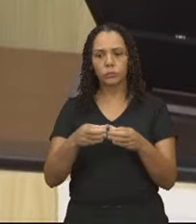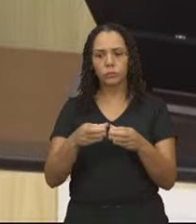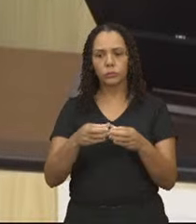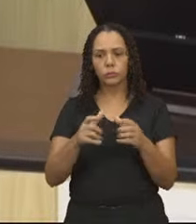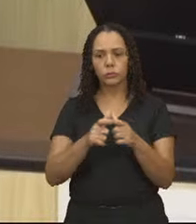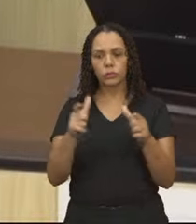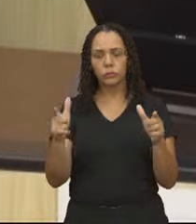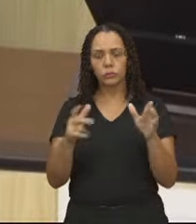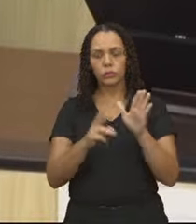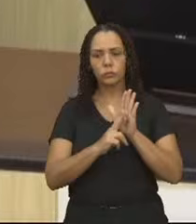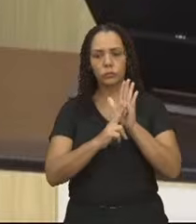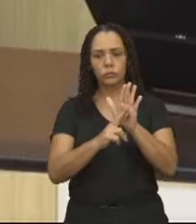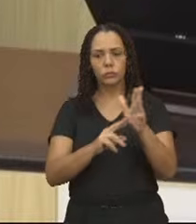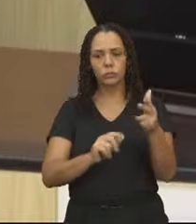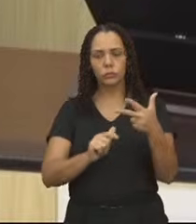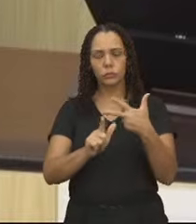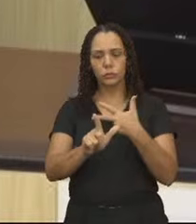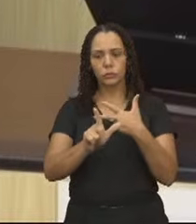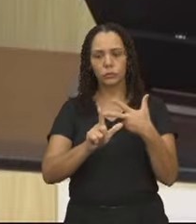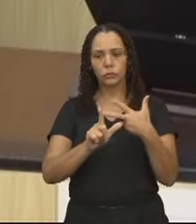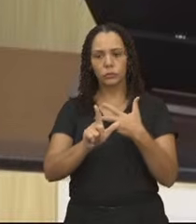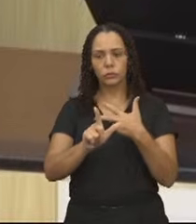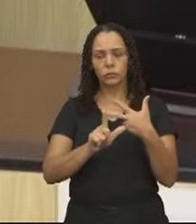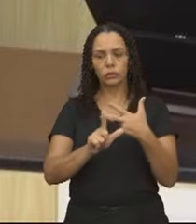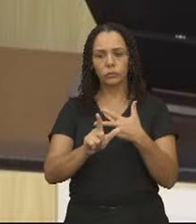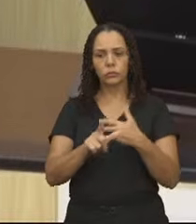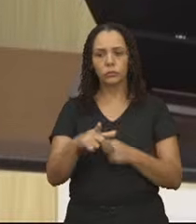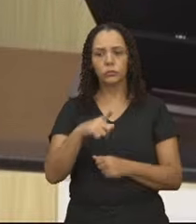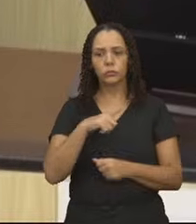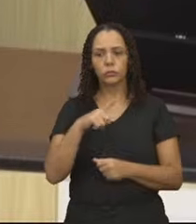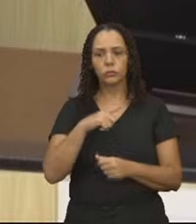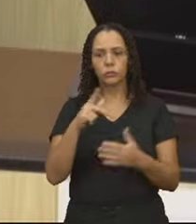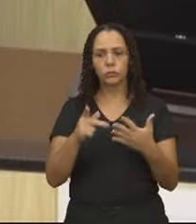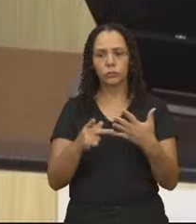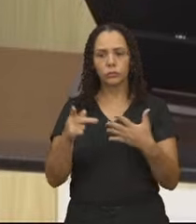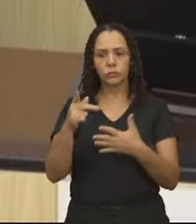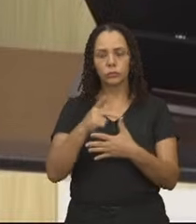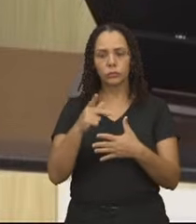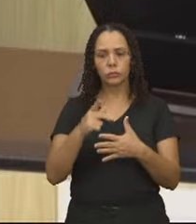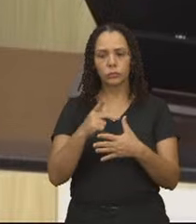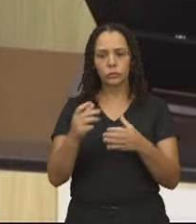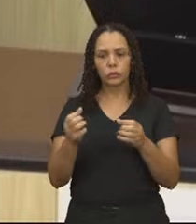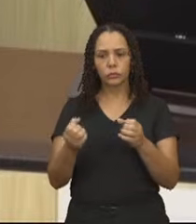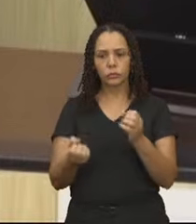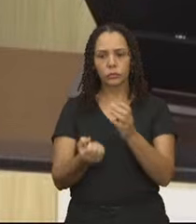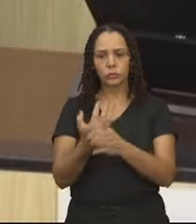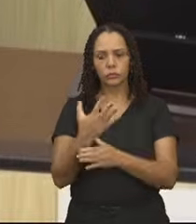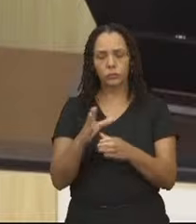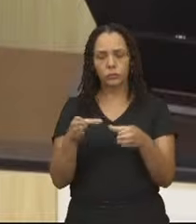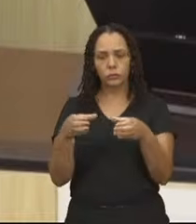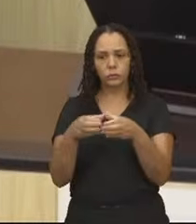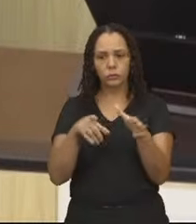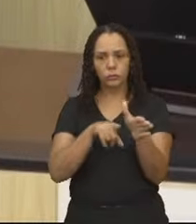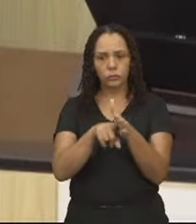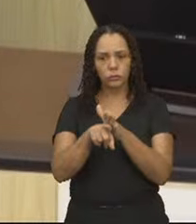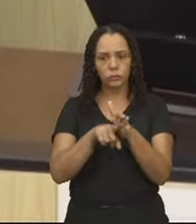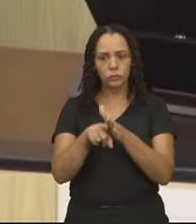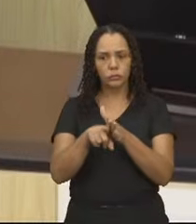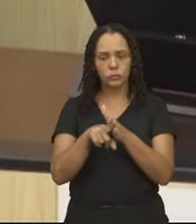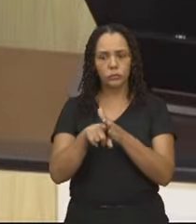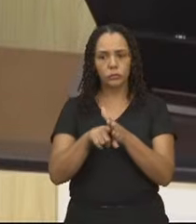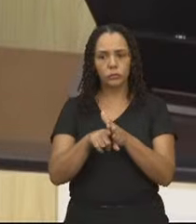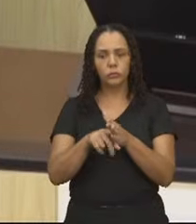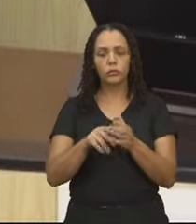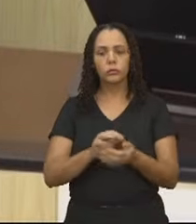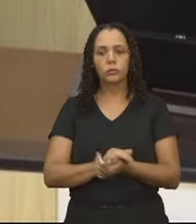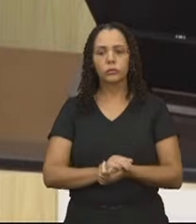representatividade no Legislativo possuem preferência na constituição da comissão. Assim, os